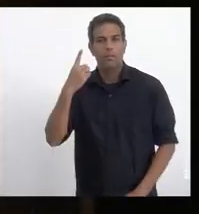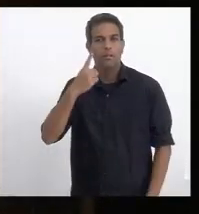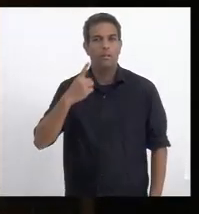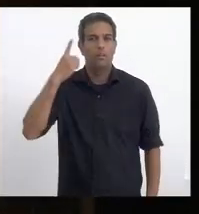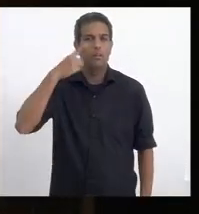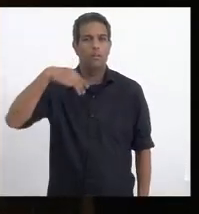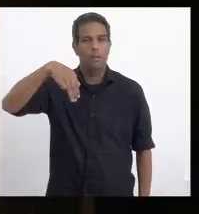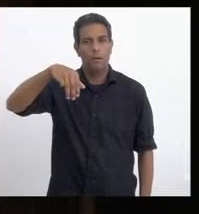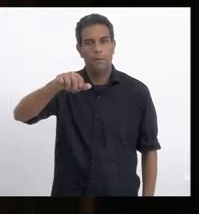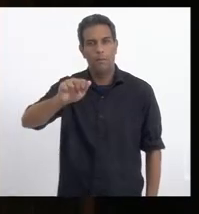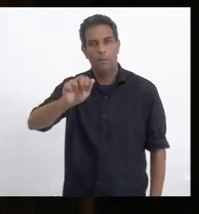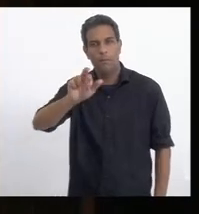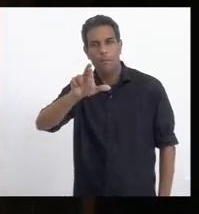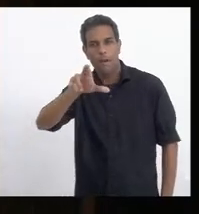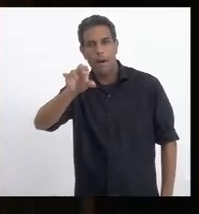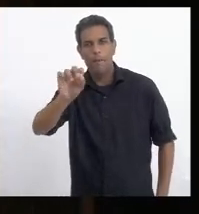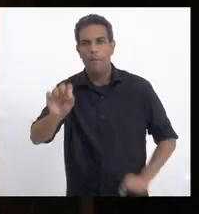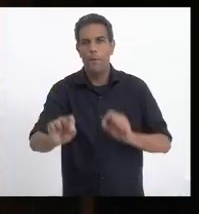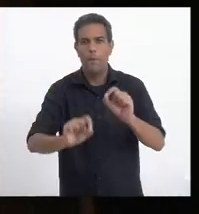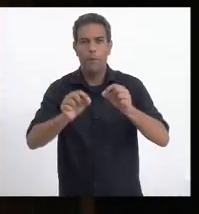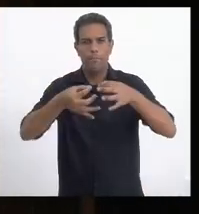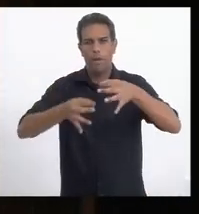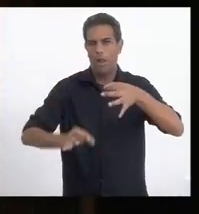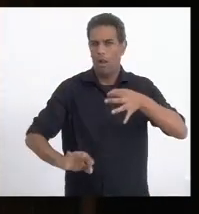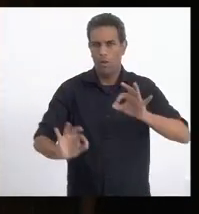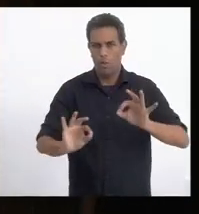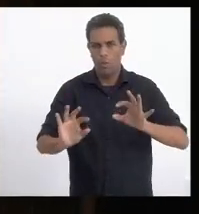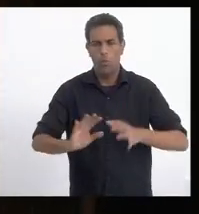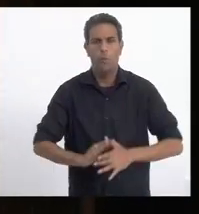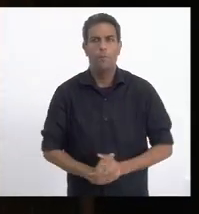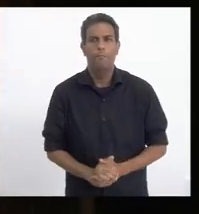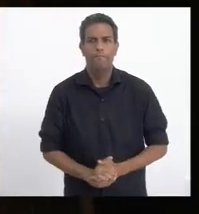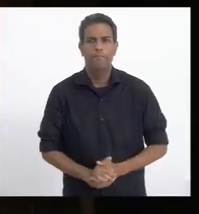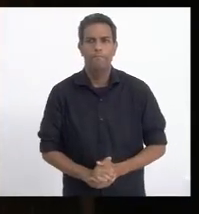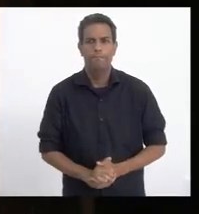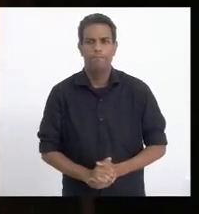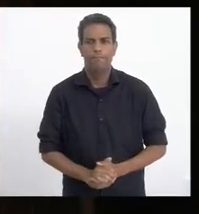todos os presentes para Justamente não me alongar o